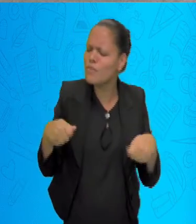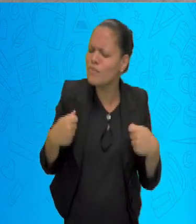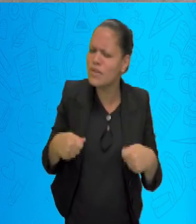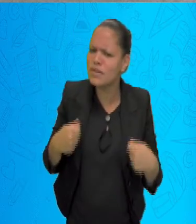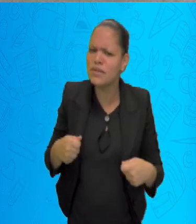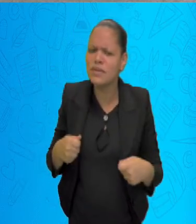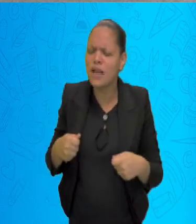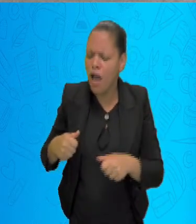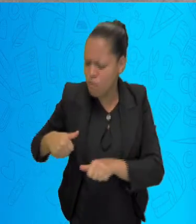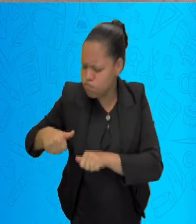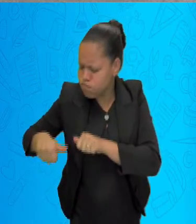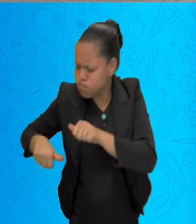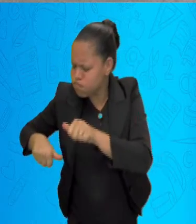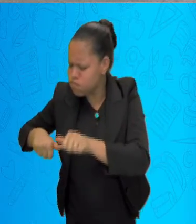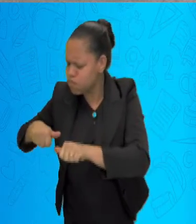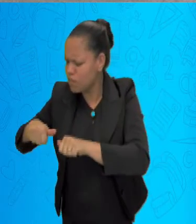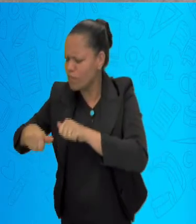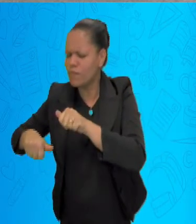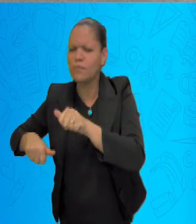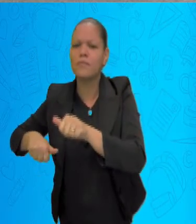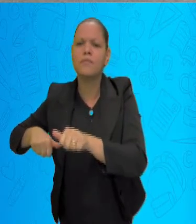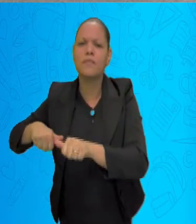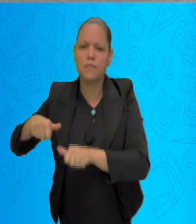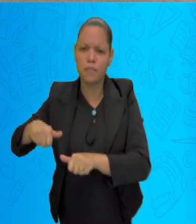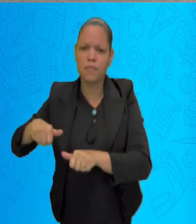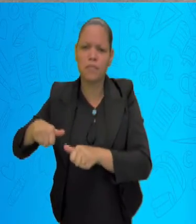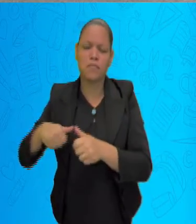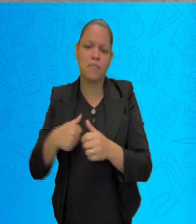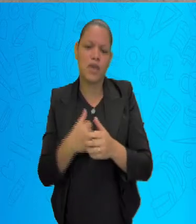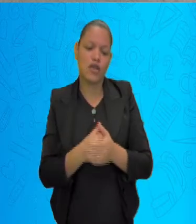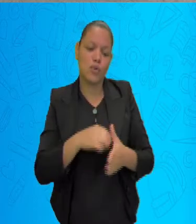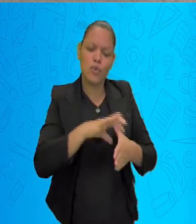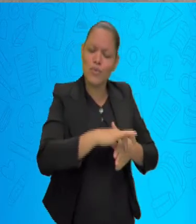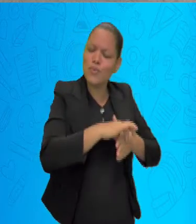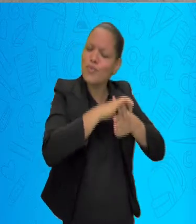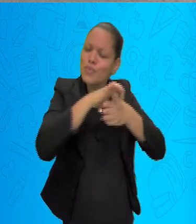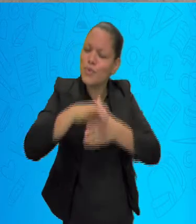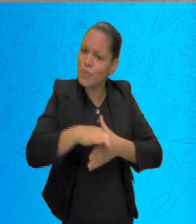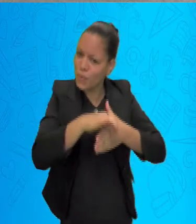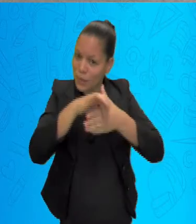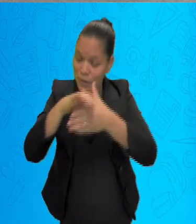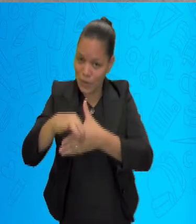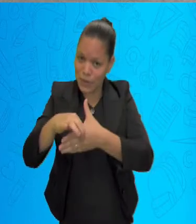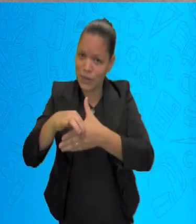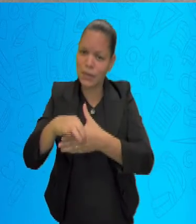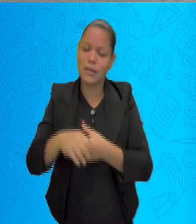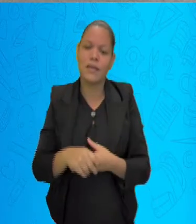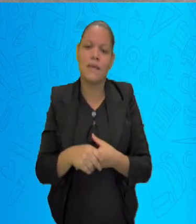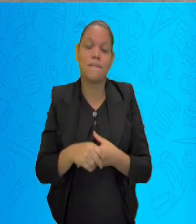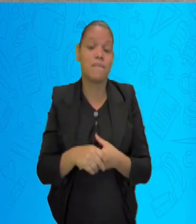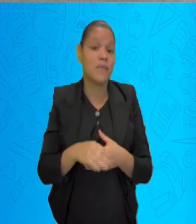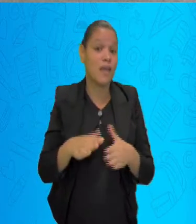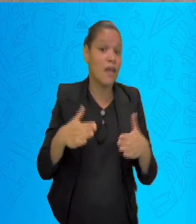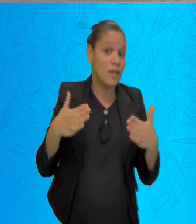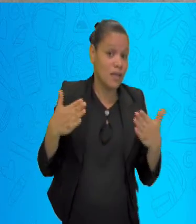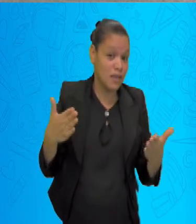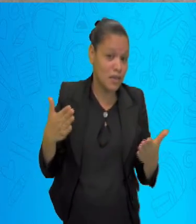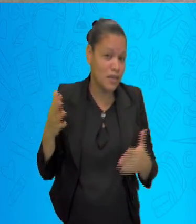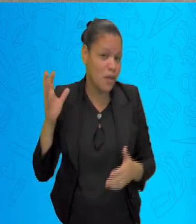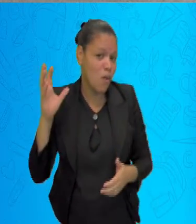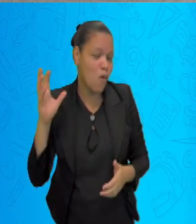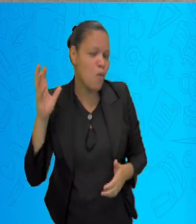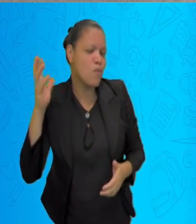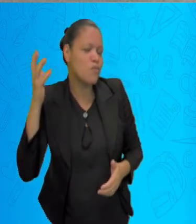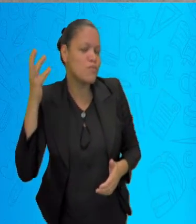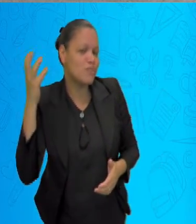ideal defendido por Simão Bolívar. Com isso, a possibilidade de lançar nessas